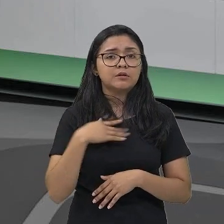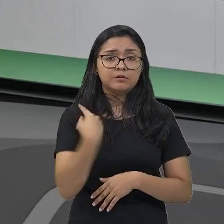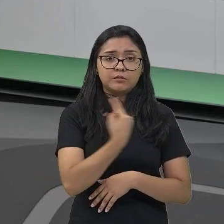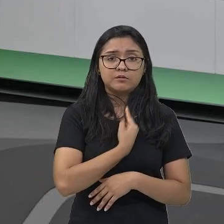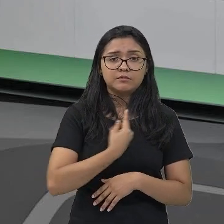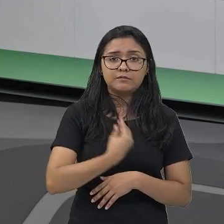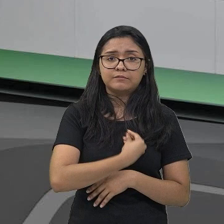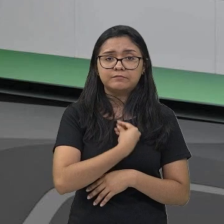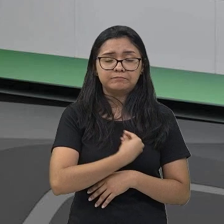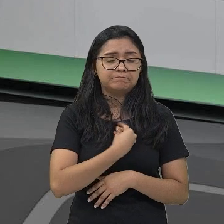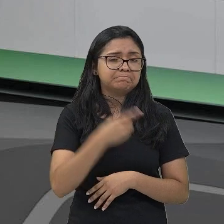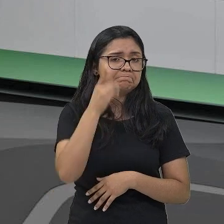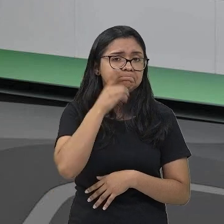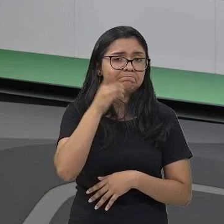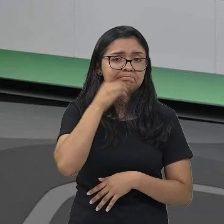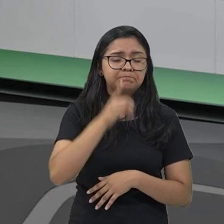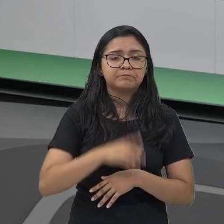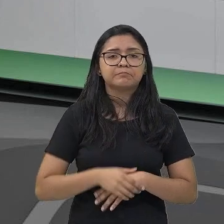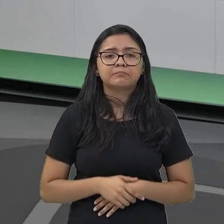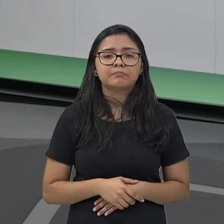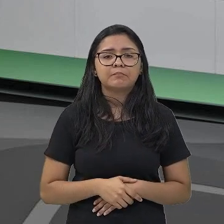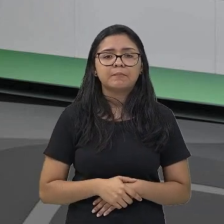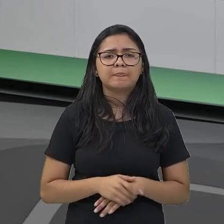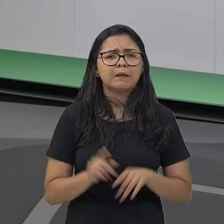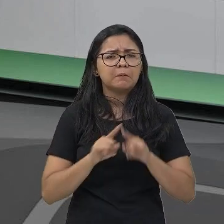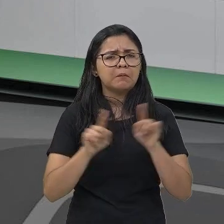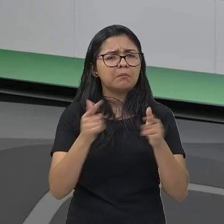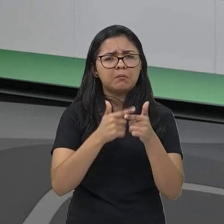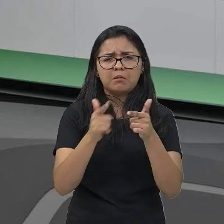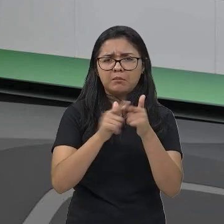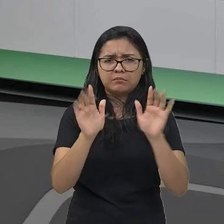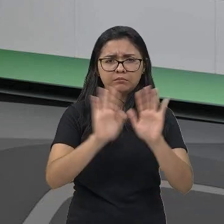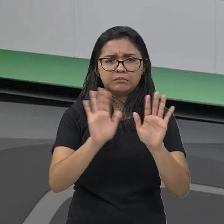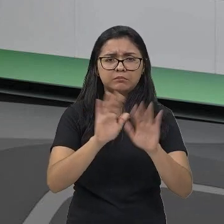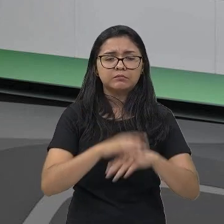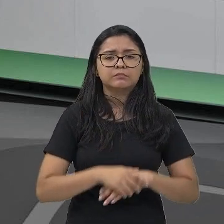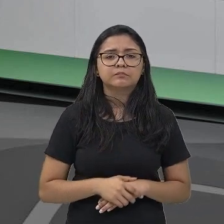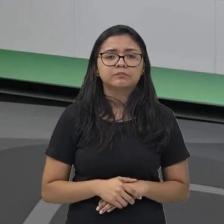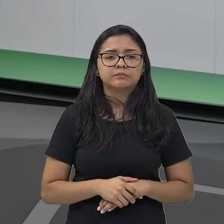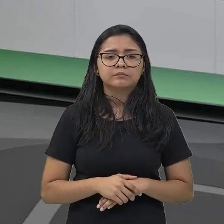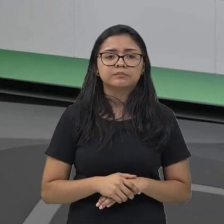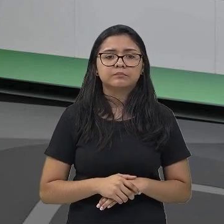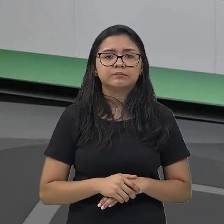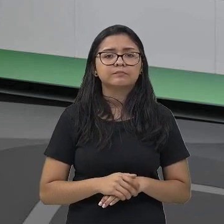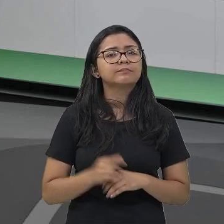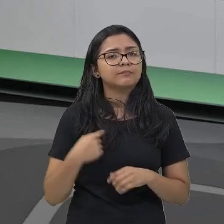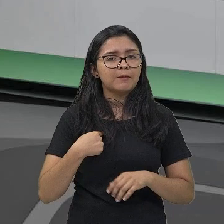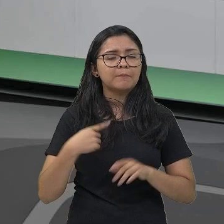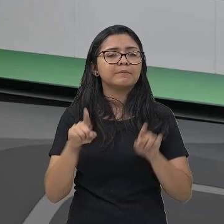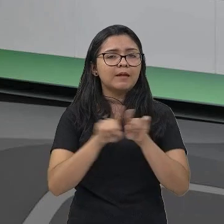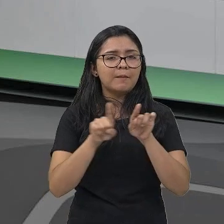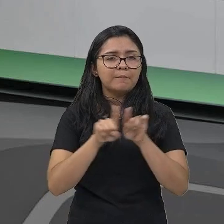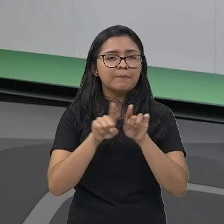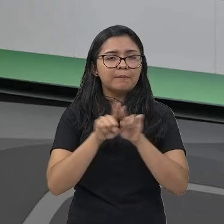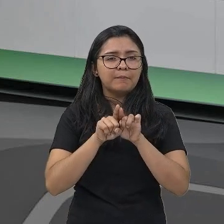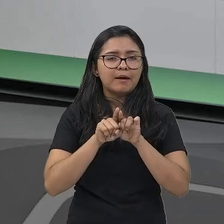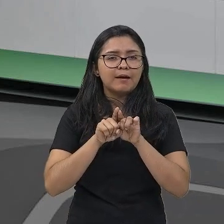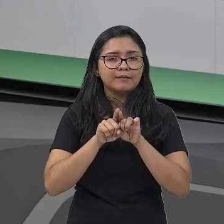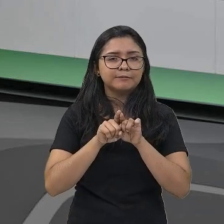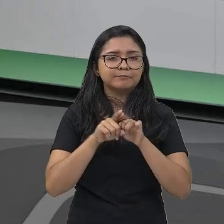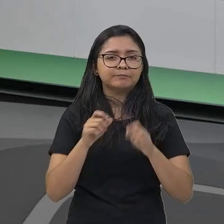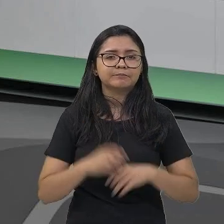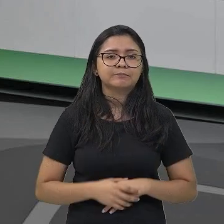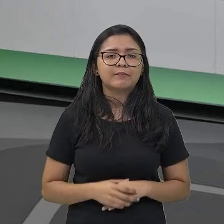nosso cotidiano. Mas não tem problema não, você também tem mimo, olha aí. Olha o mimo. O mimo é esse bichinho